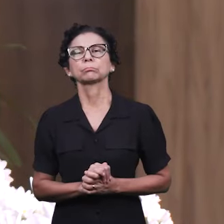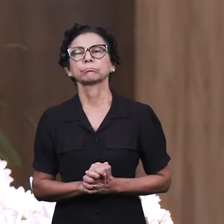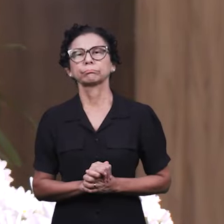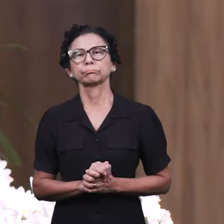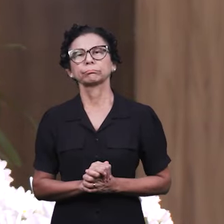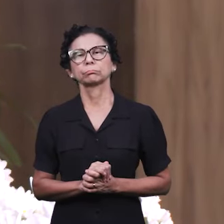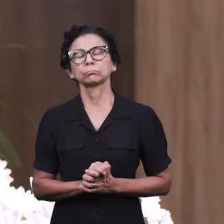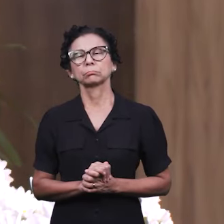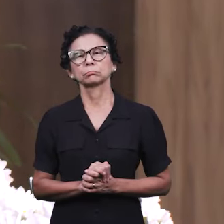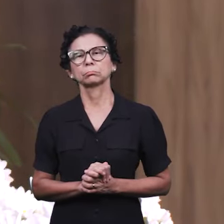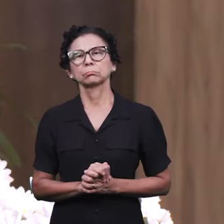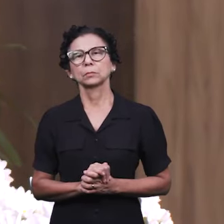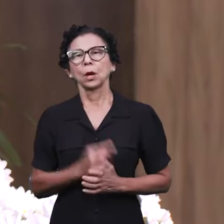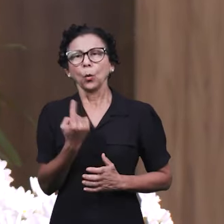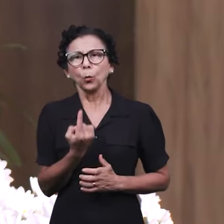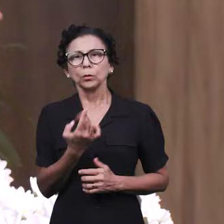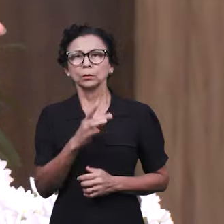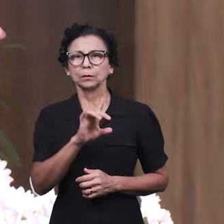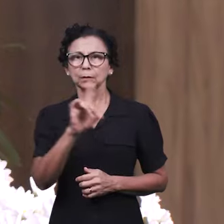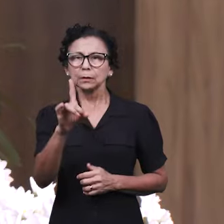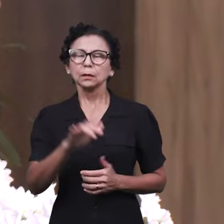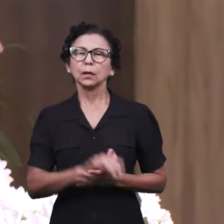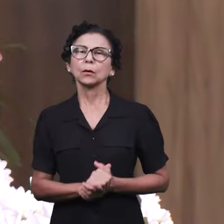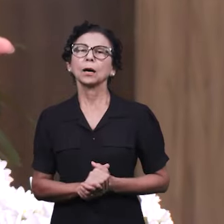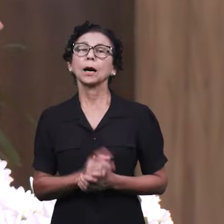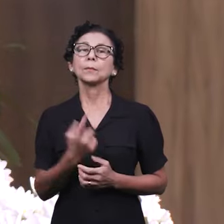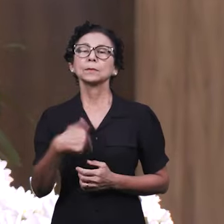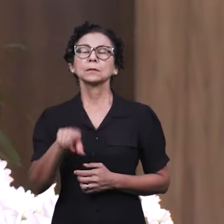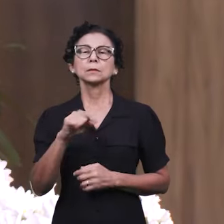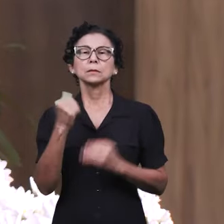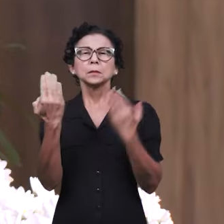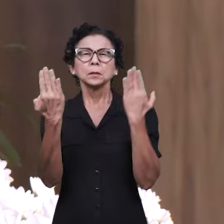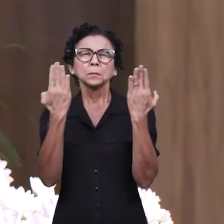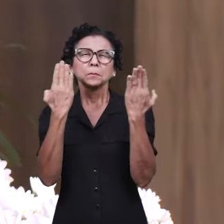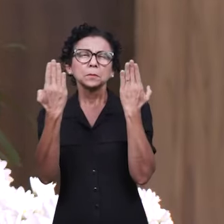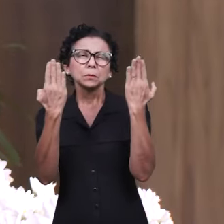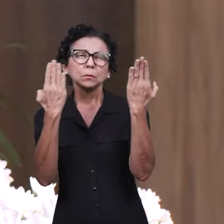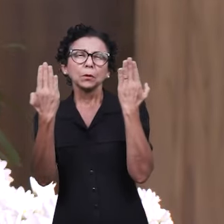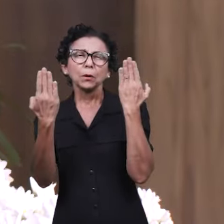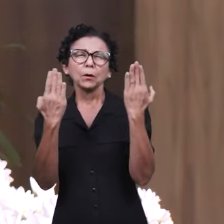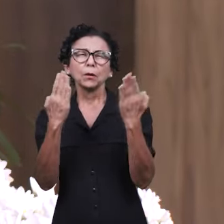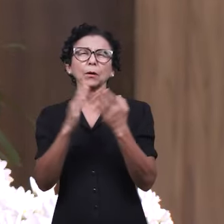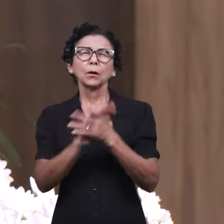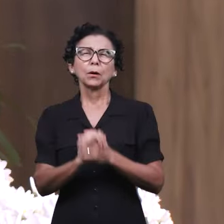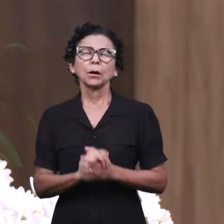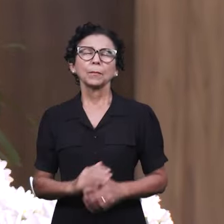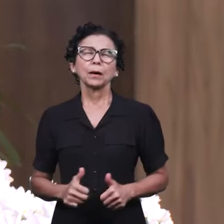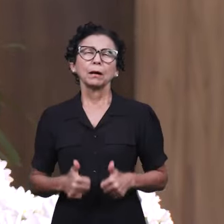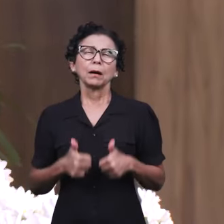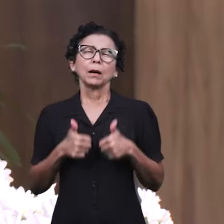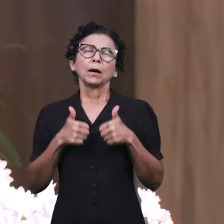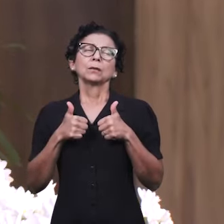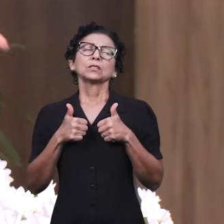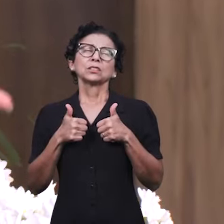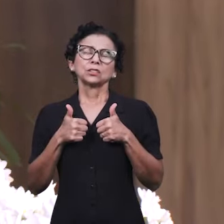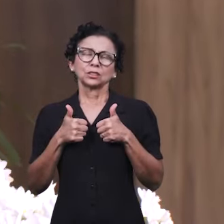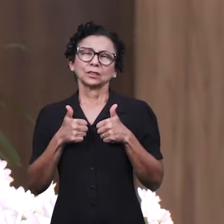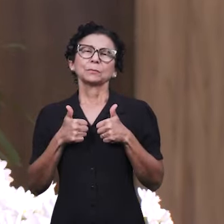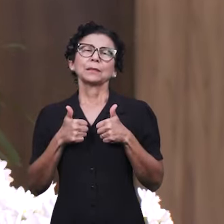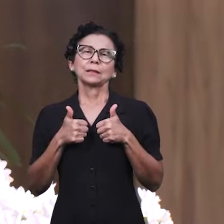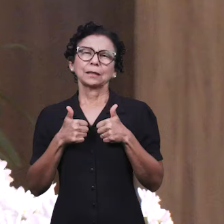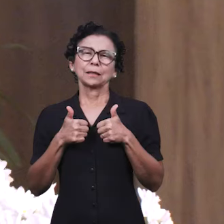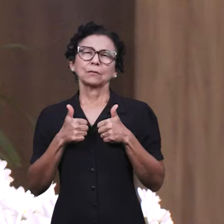inclusive indica-se muito terapia com psicólogo mesmo porque afeta muito a autoestima dessa mulher Então ela precisa ser